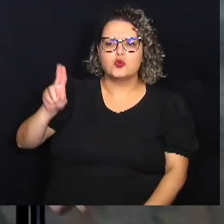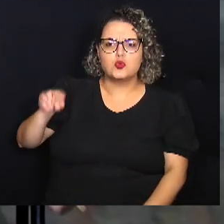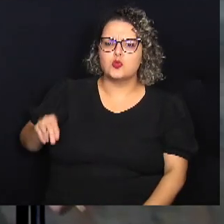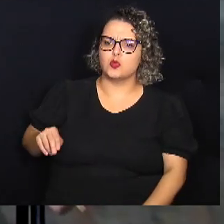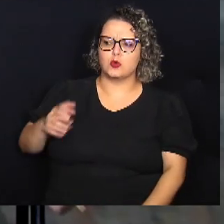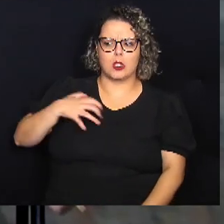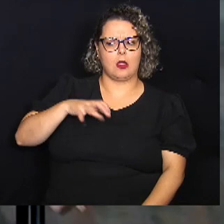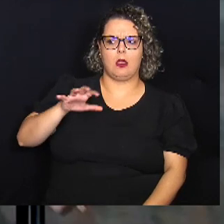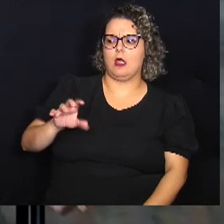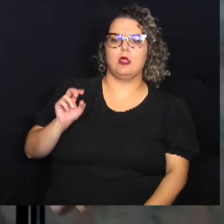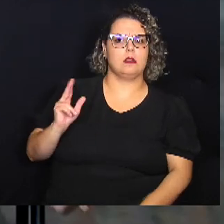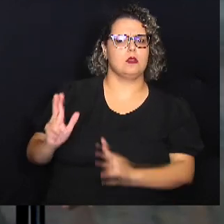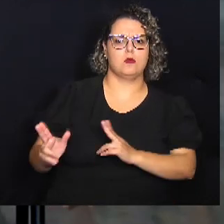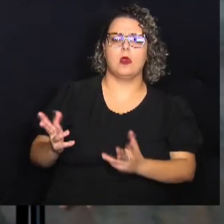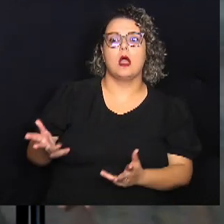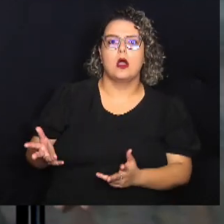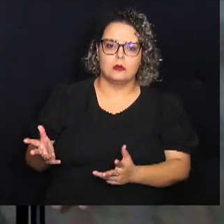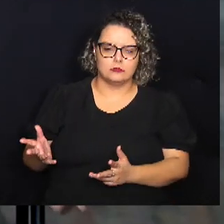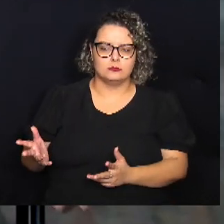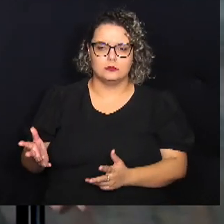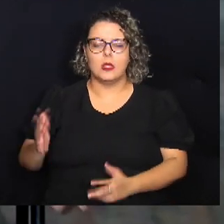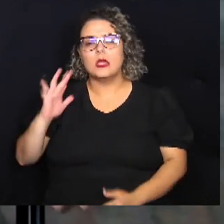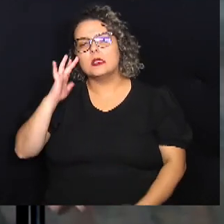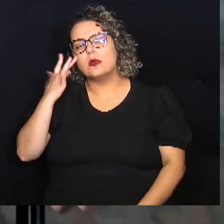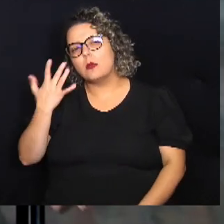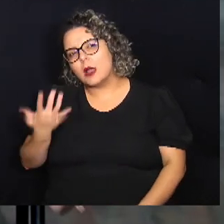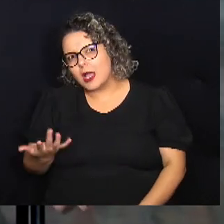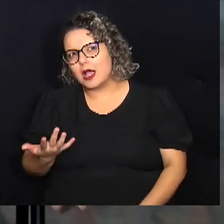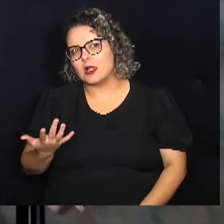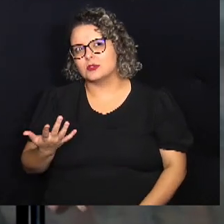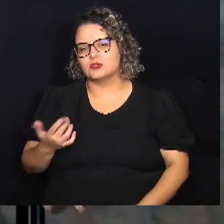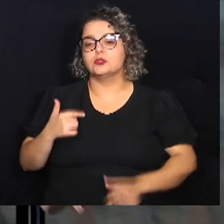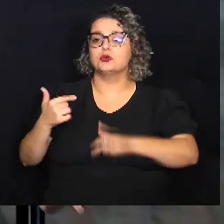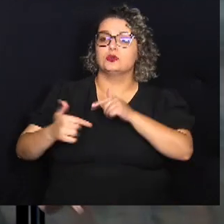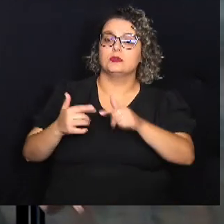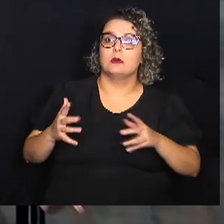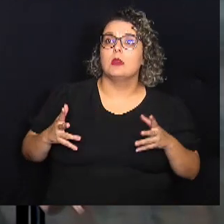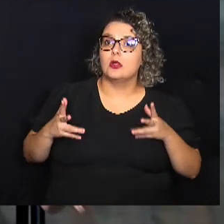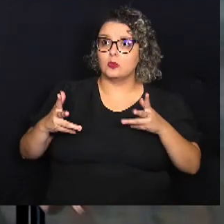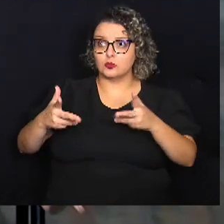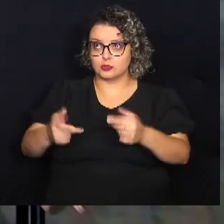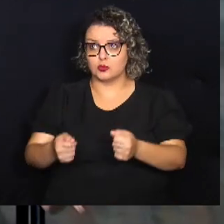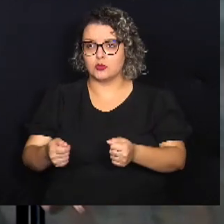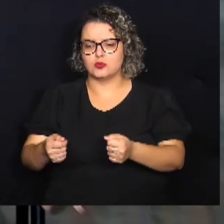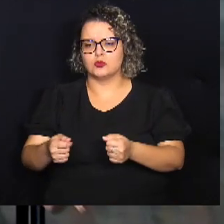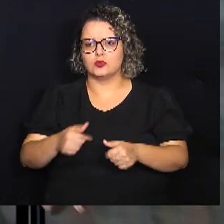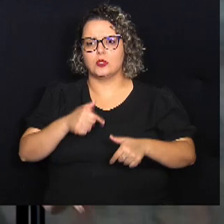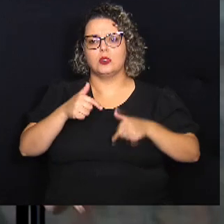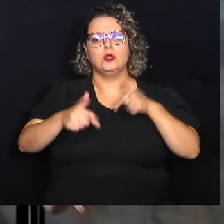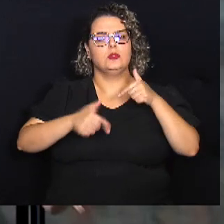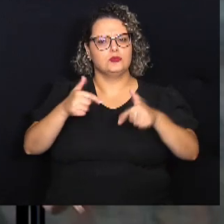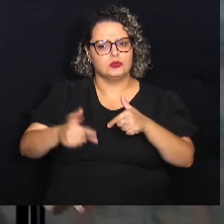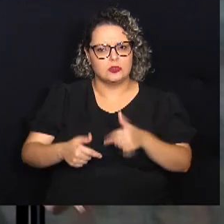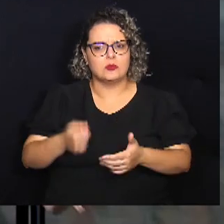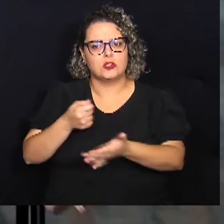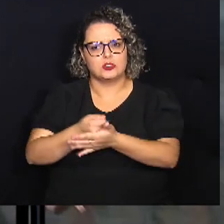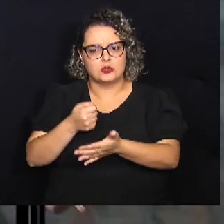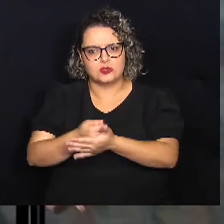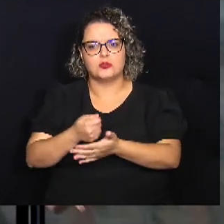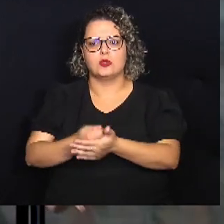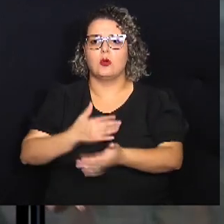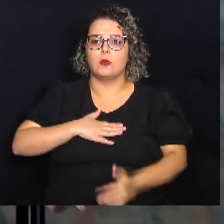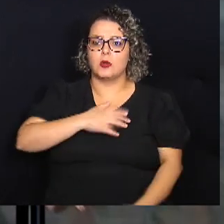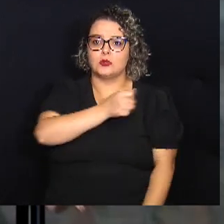algo nessa direção. Então, acho que o trabalho coletivo é algo que eu tenho insistido muito com os meus alunos da Unicamp.